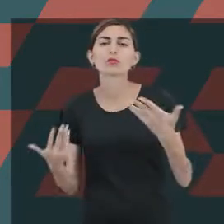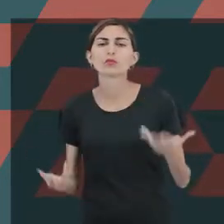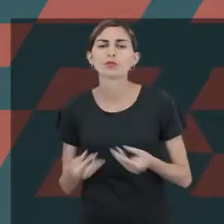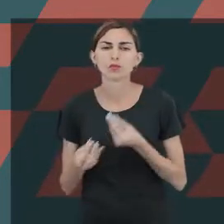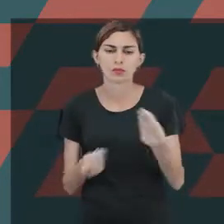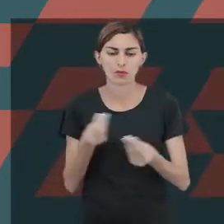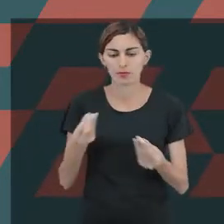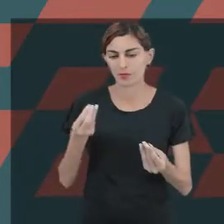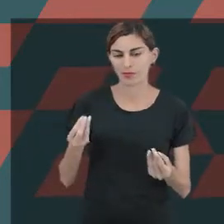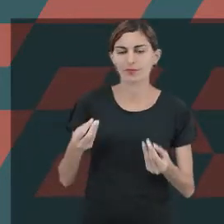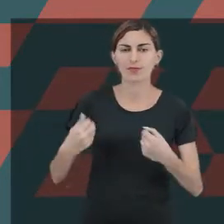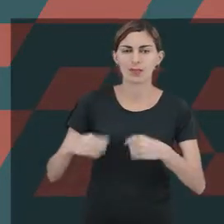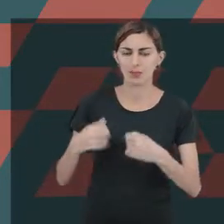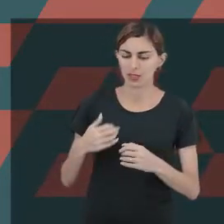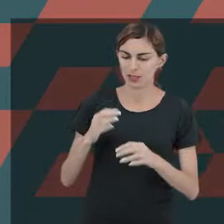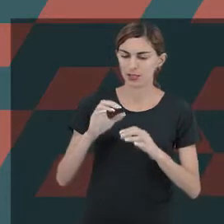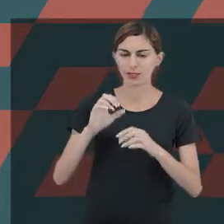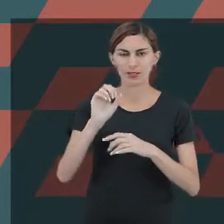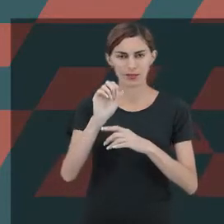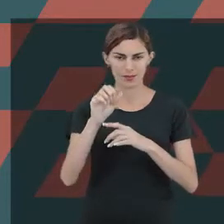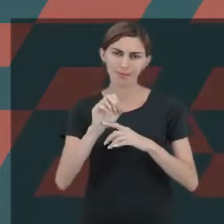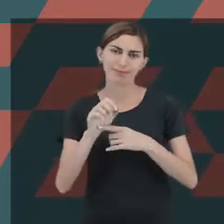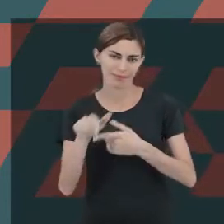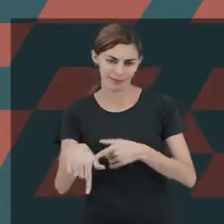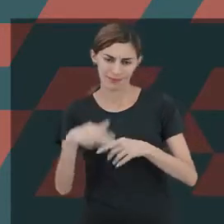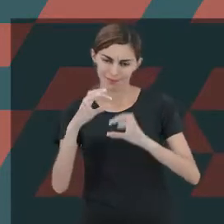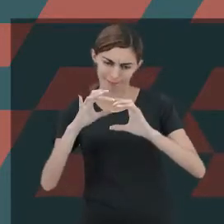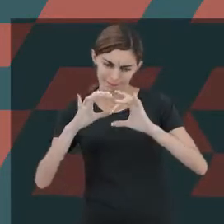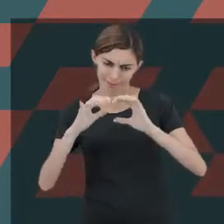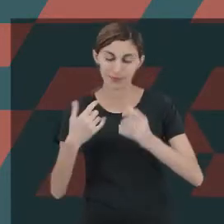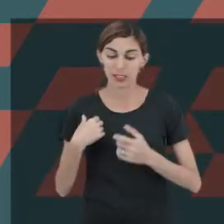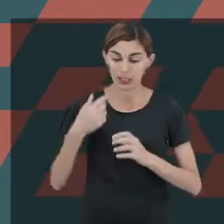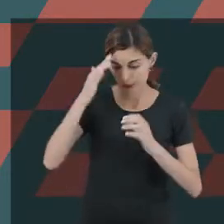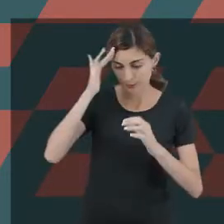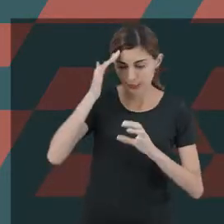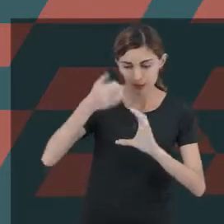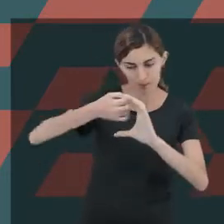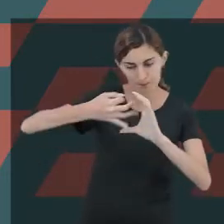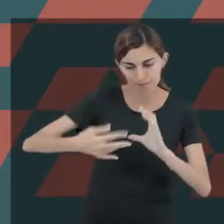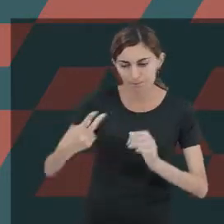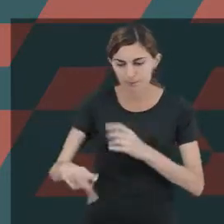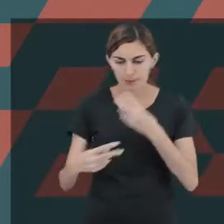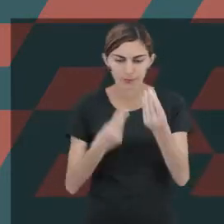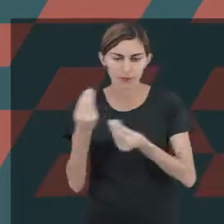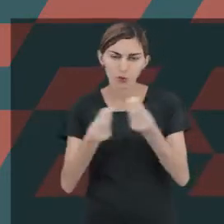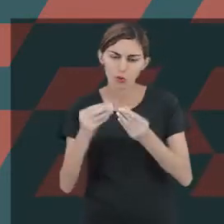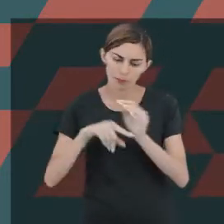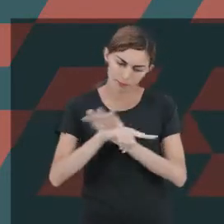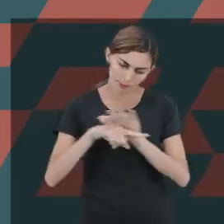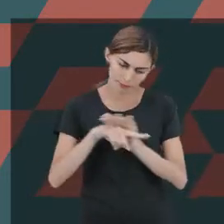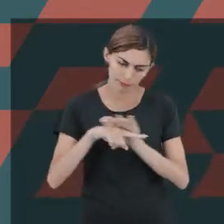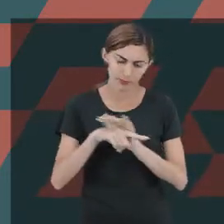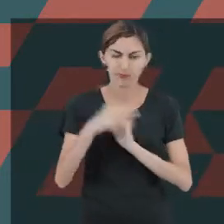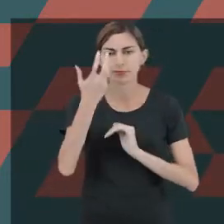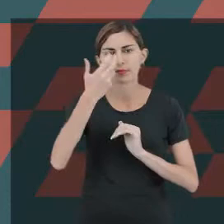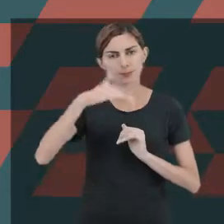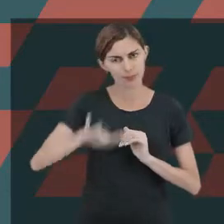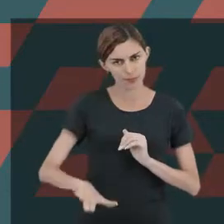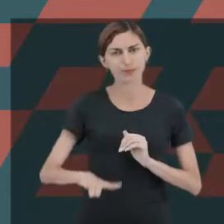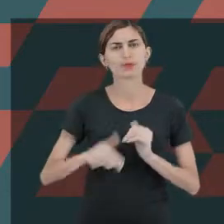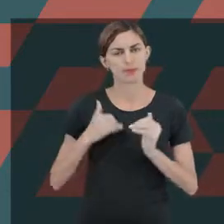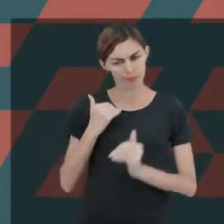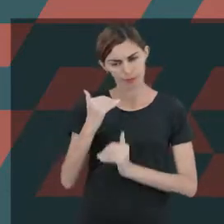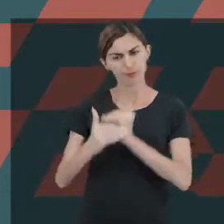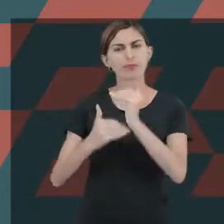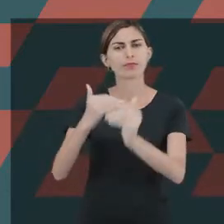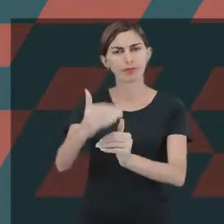maturação desse sistema nervoso central para a gente entender melhor as características do déficit ou o resultado do déficit dessa criança. E à medida que